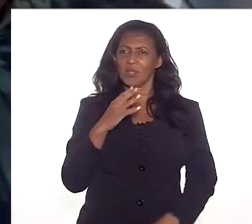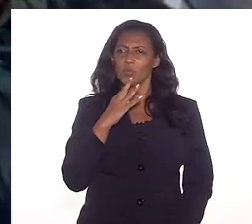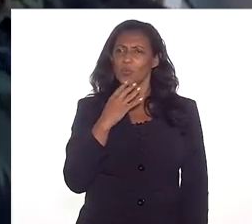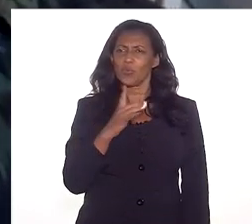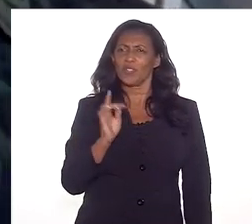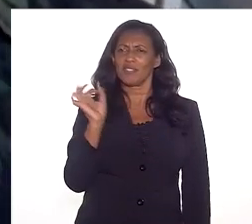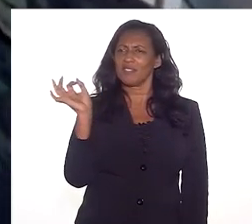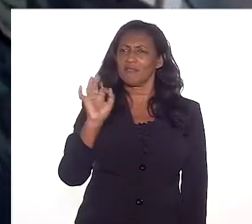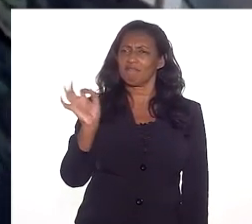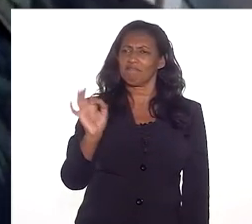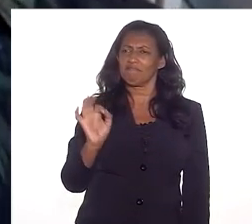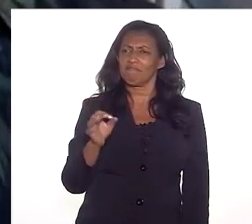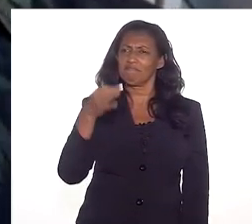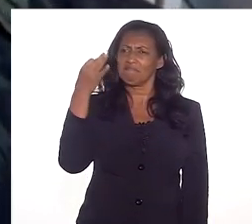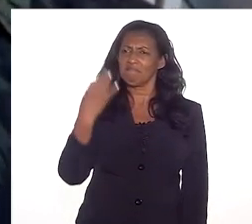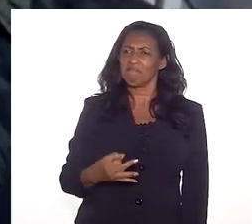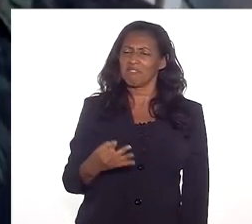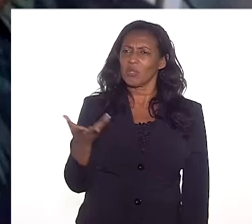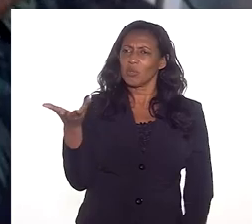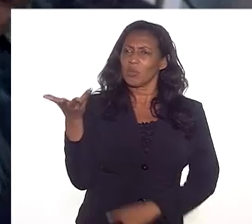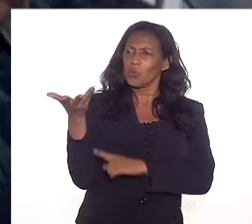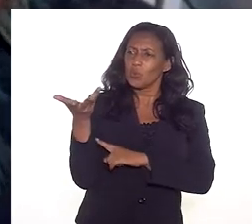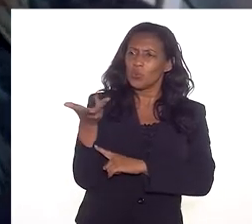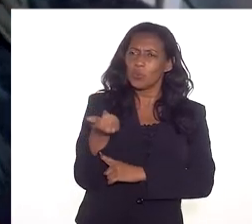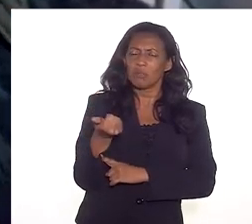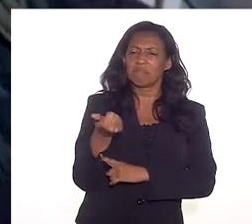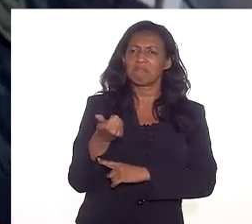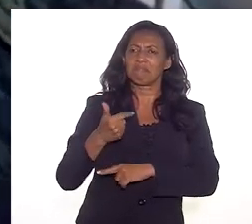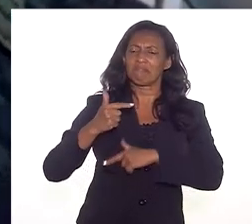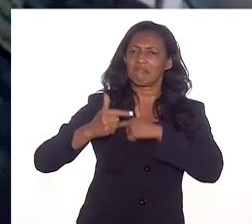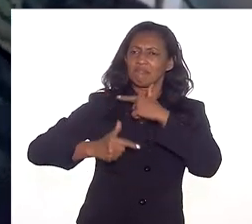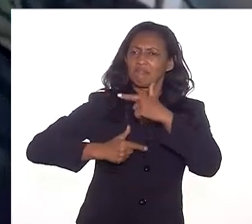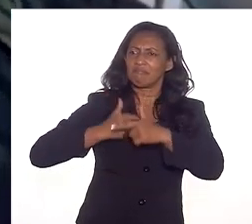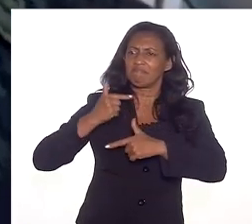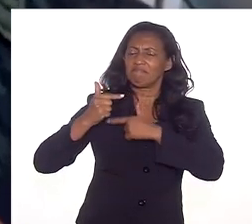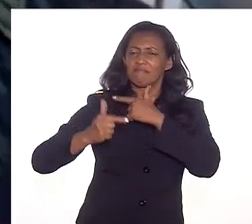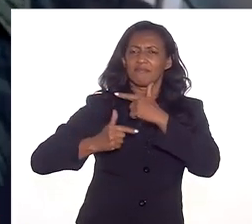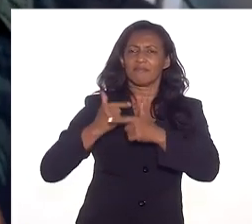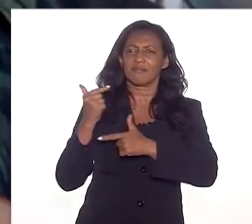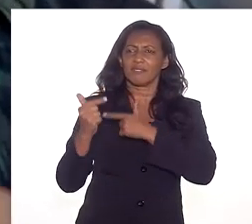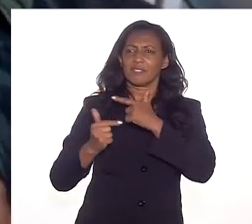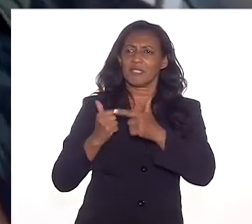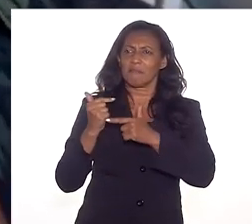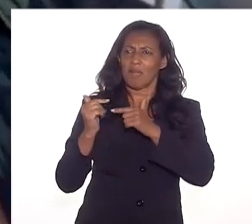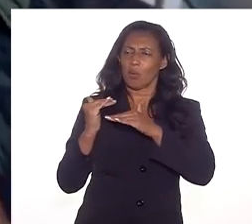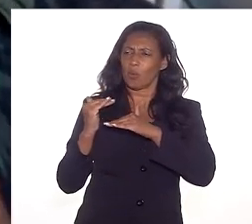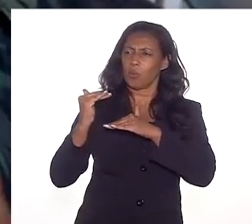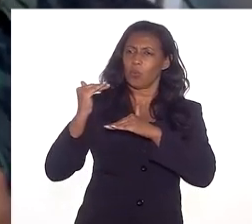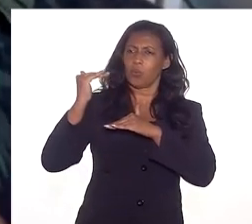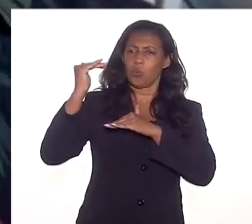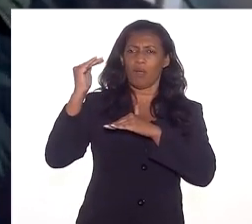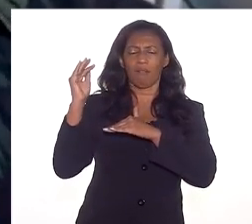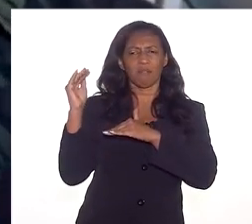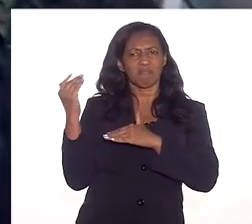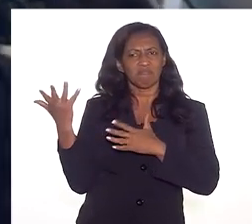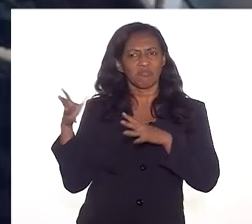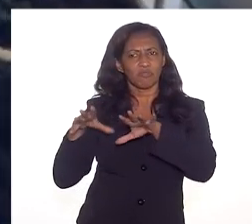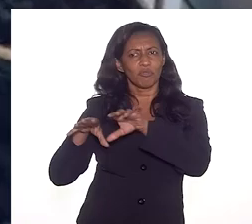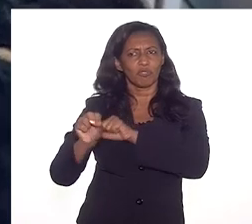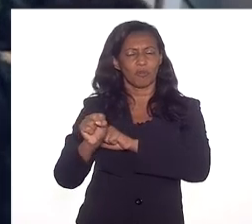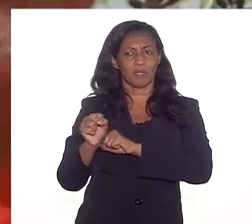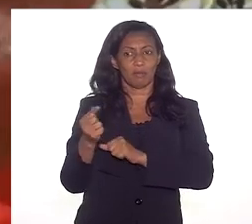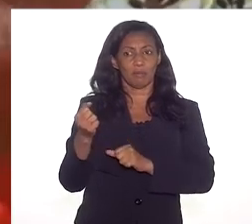esse lado que eu não conhecia seu, exatamente essa brilhante carreira acadêmica. Mas a militância negra começou antes,